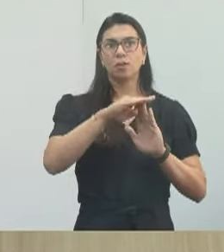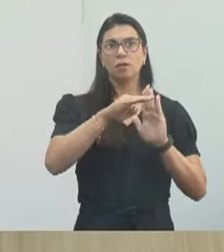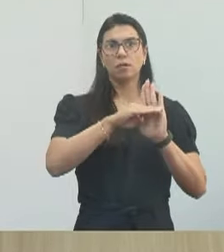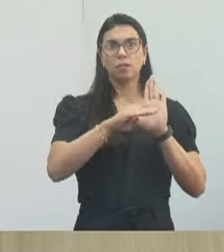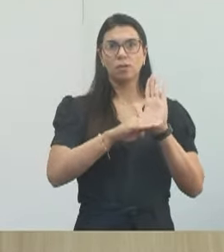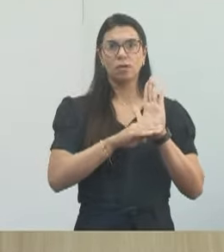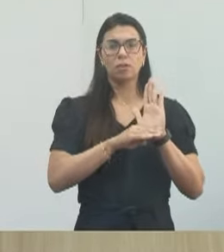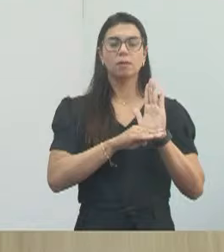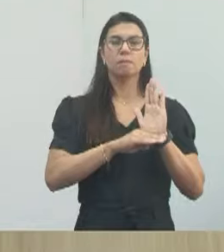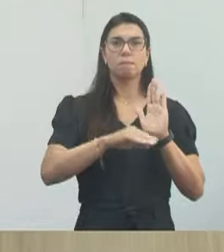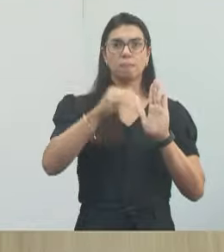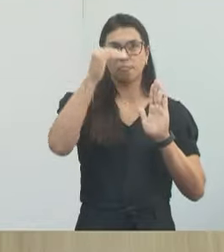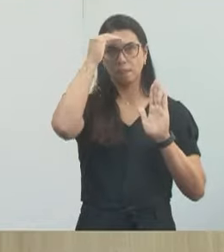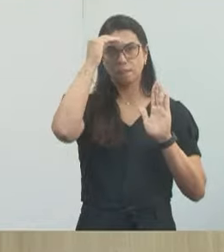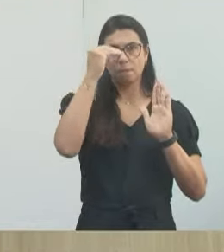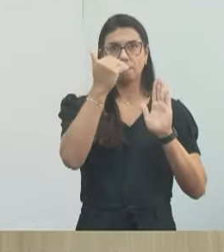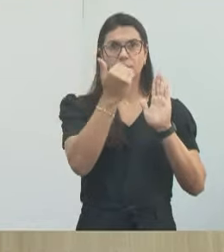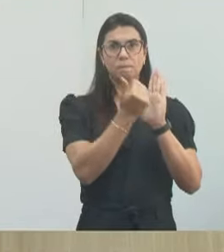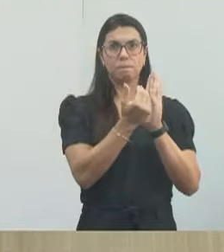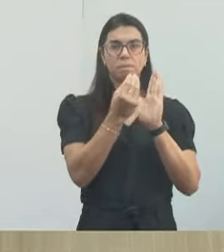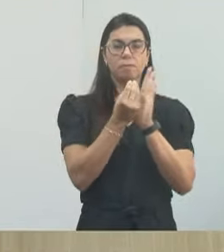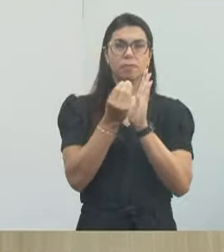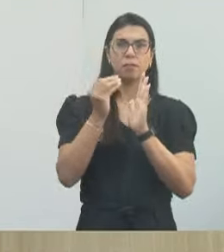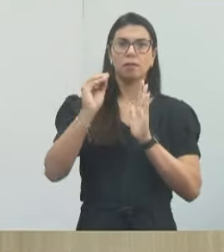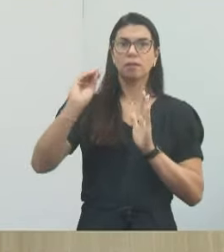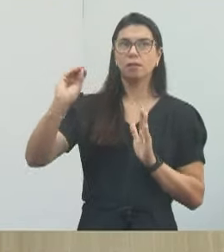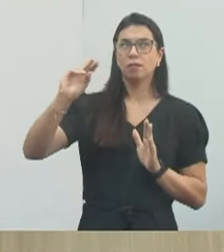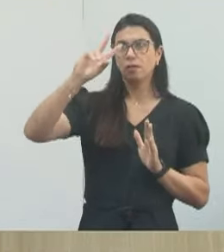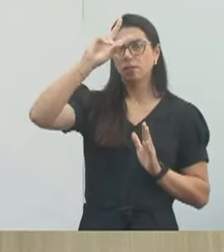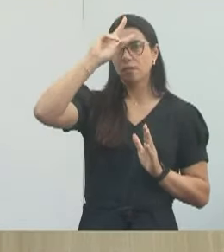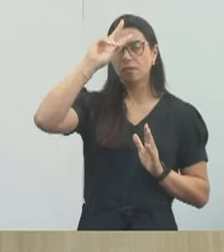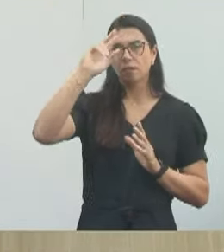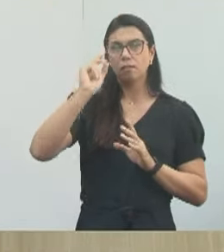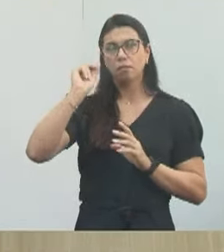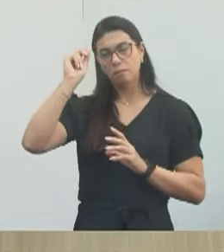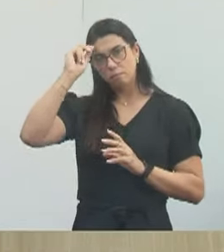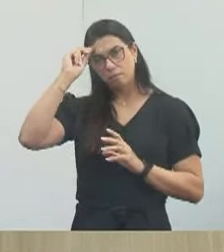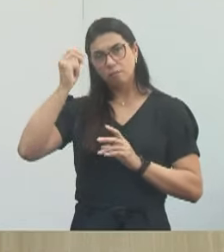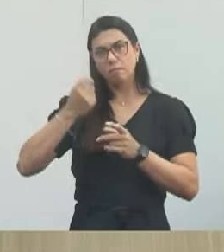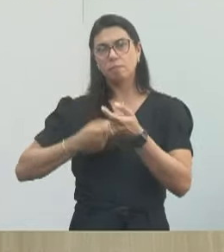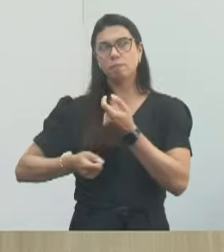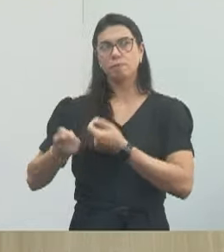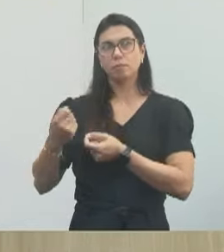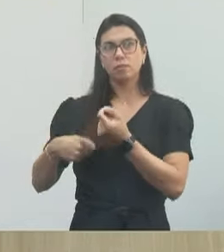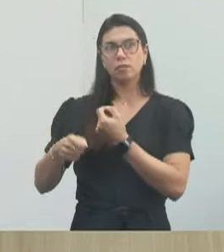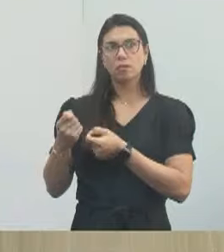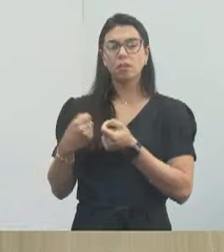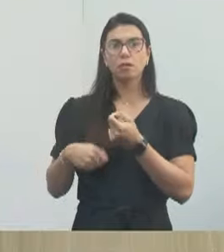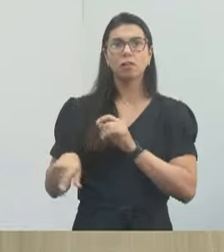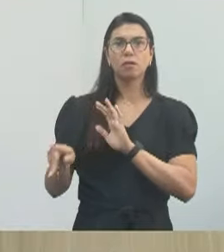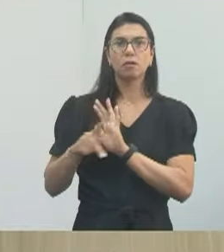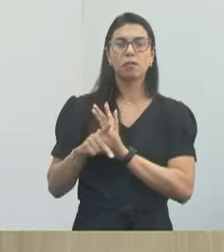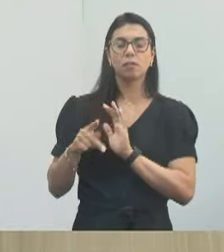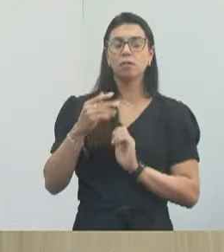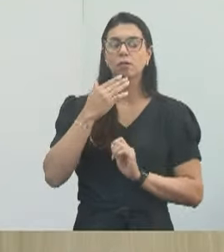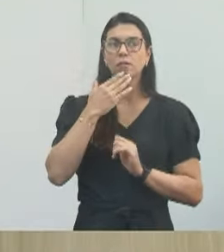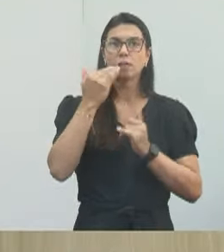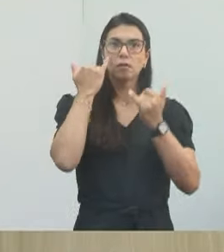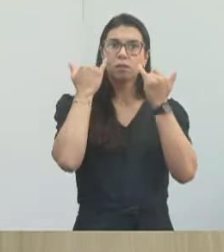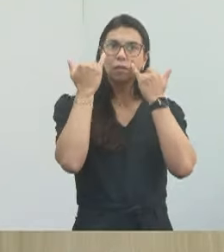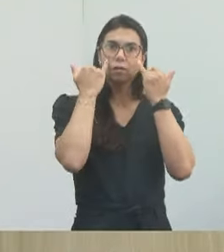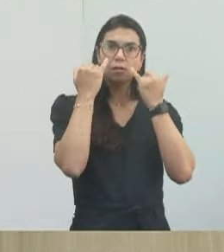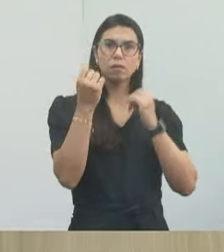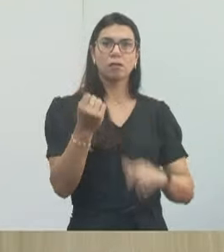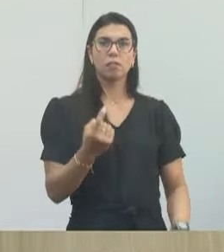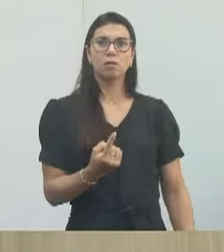formalidades regimentais seja encaminhado administração Municipal seguinte PED de informações